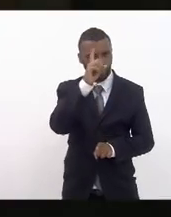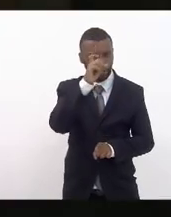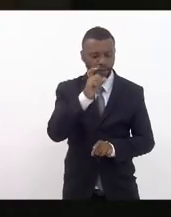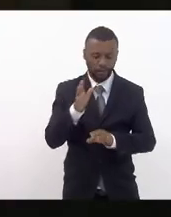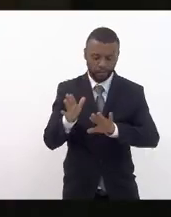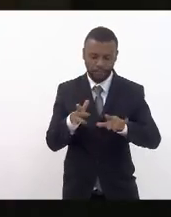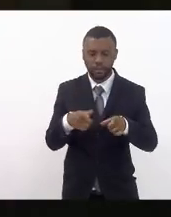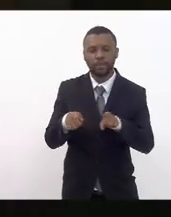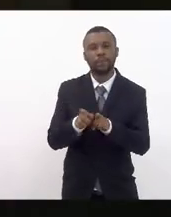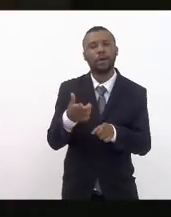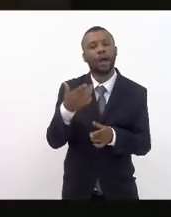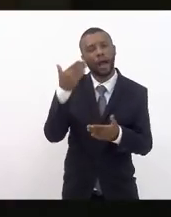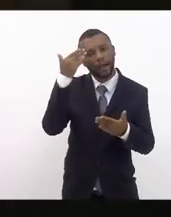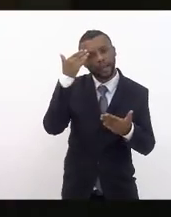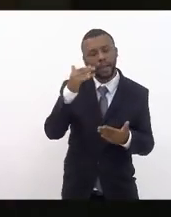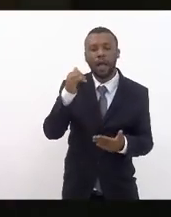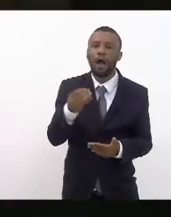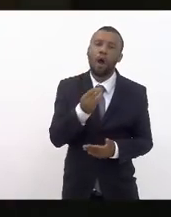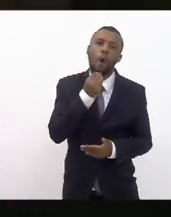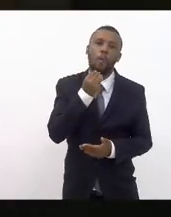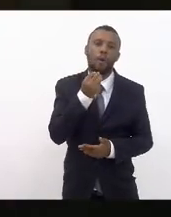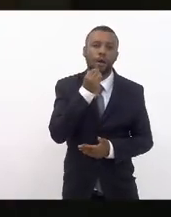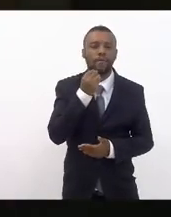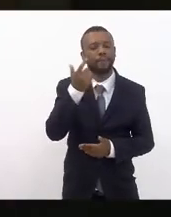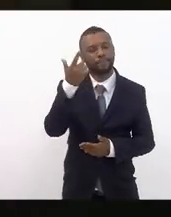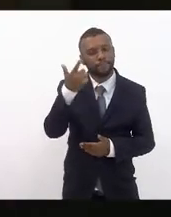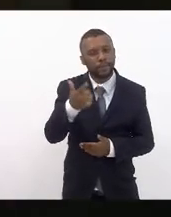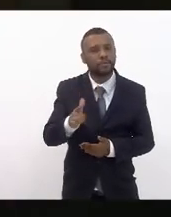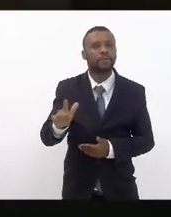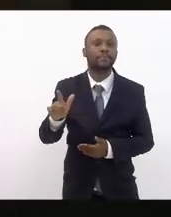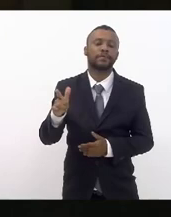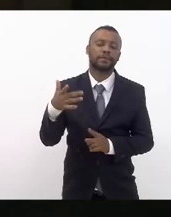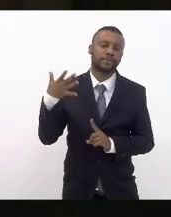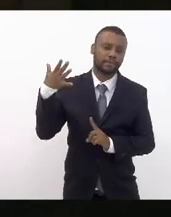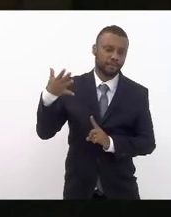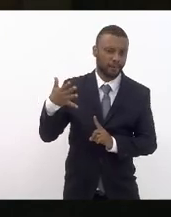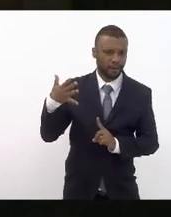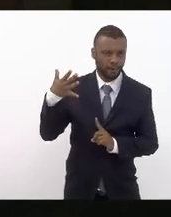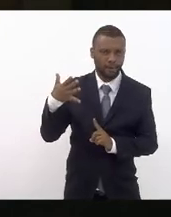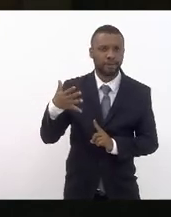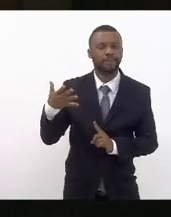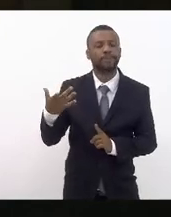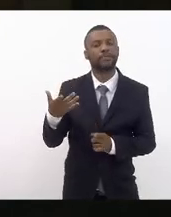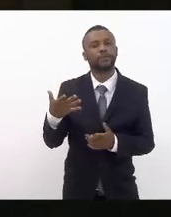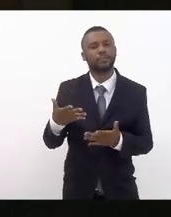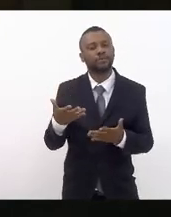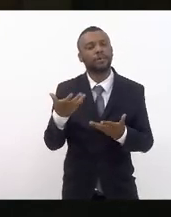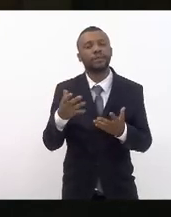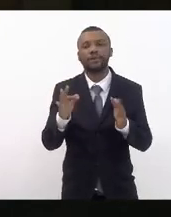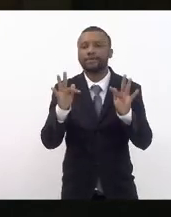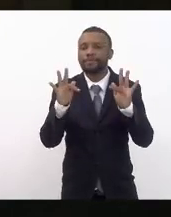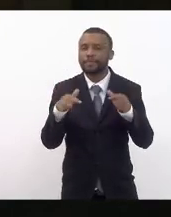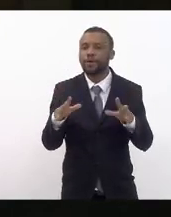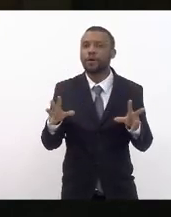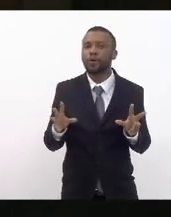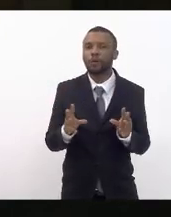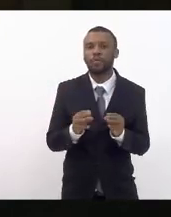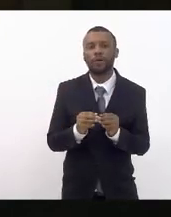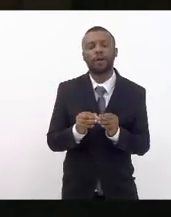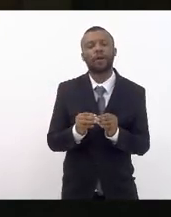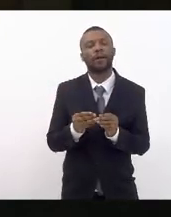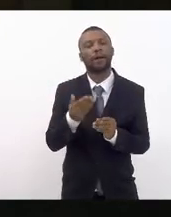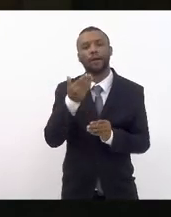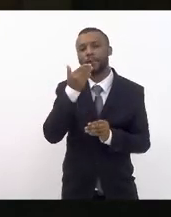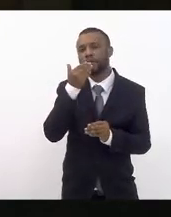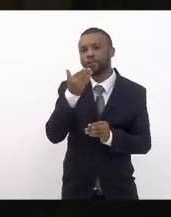aqui a oportunidade, mais uma vez, da fala. Gostaria de finalizar